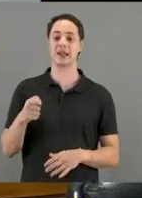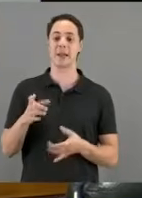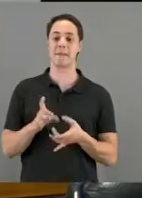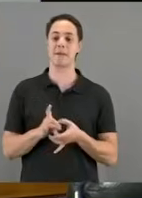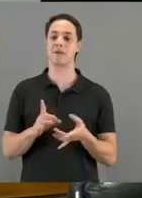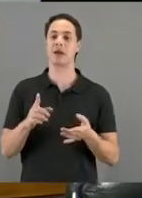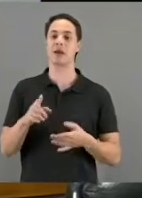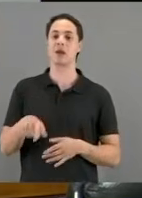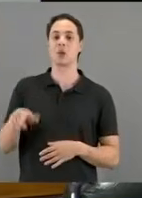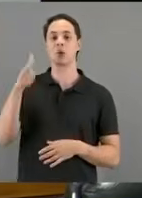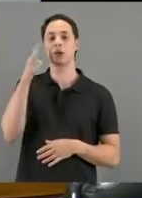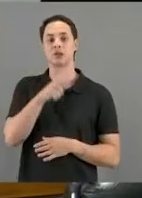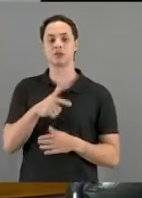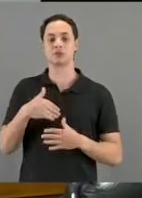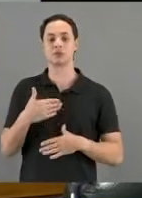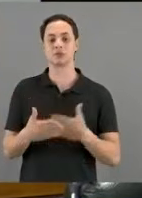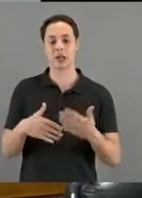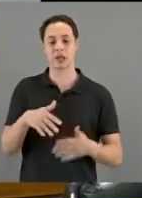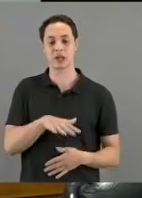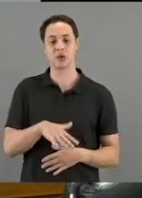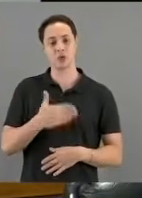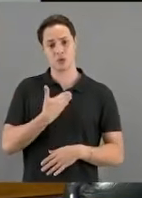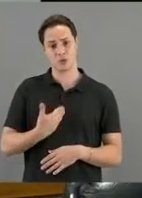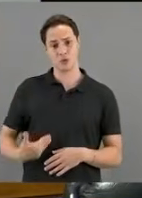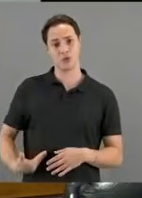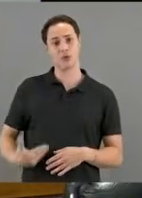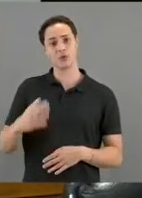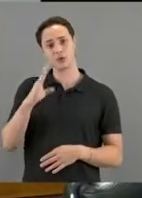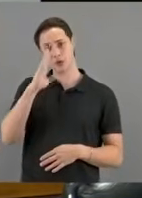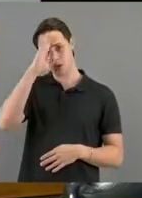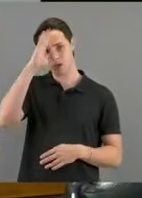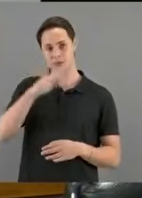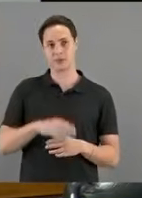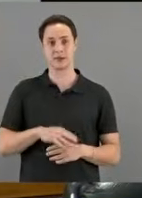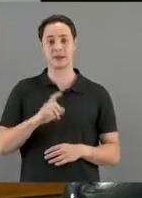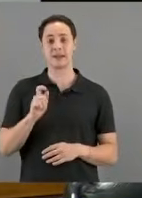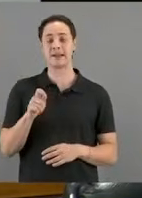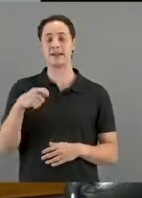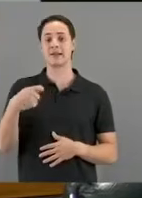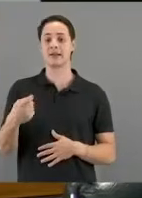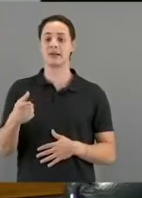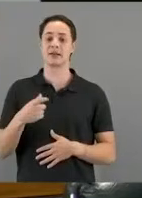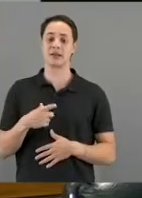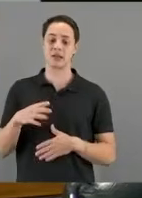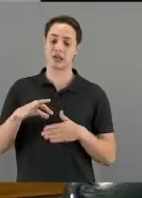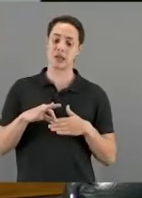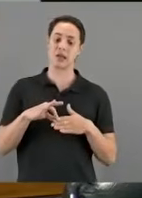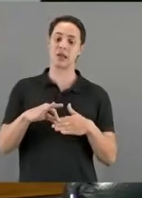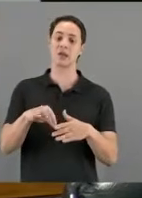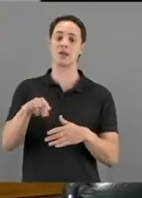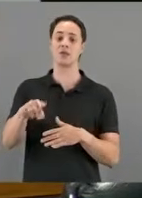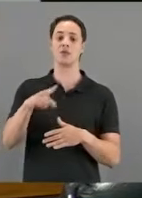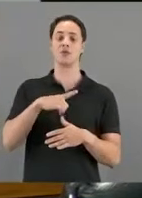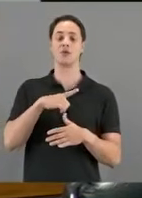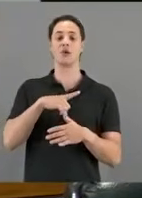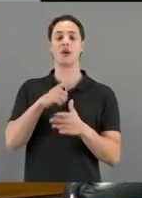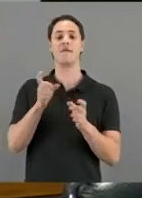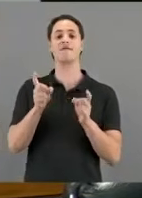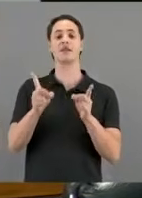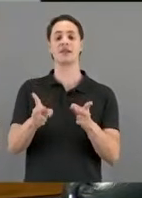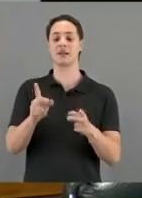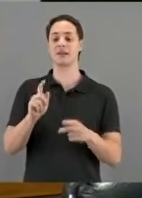que eles pudessem operar no mercado? Governo Bolsonaro. Quem encaminhou para a liquidação?